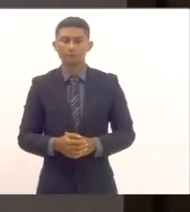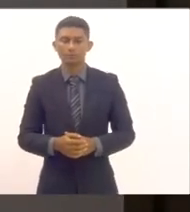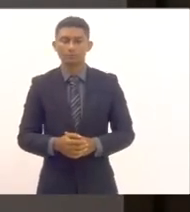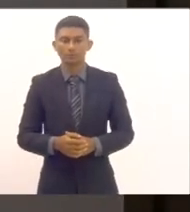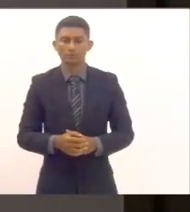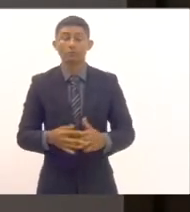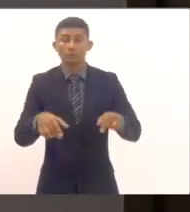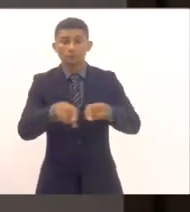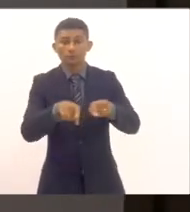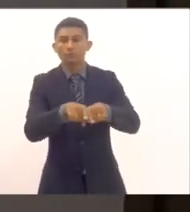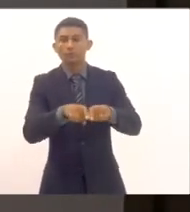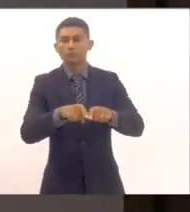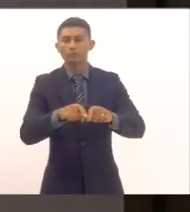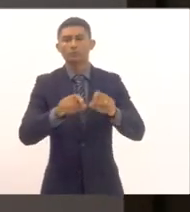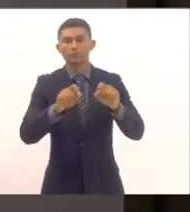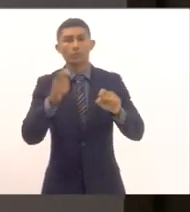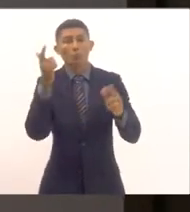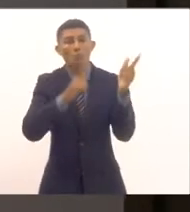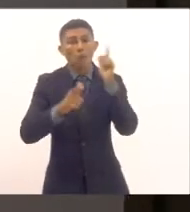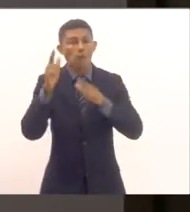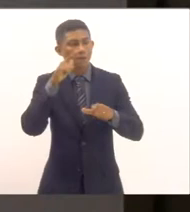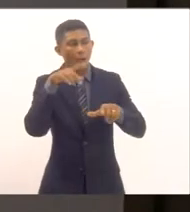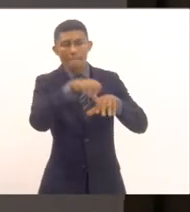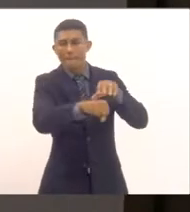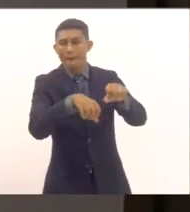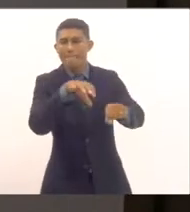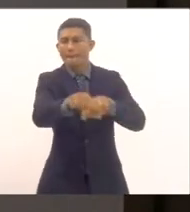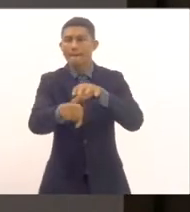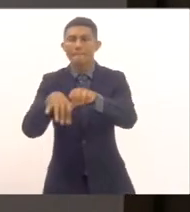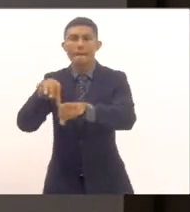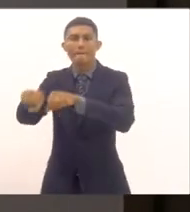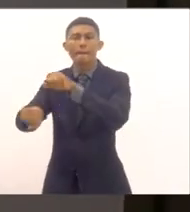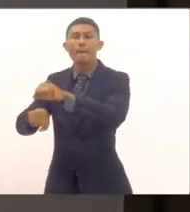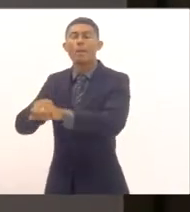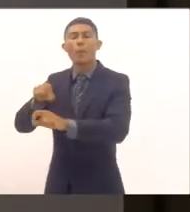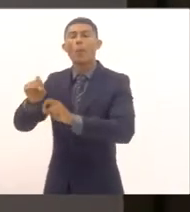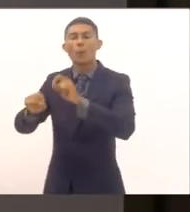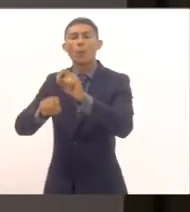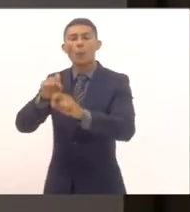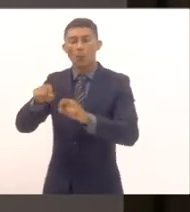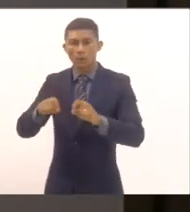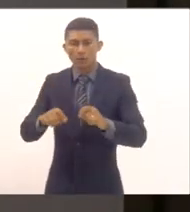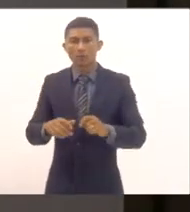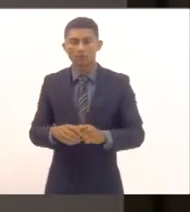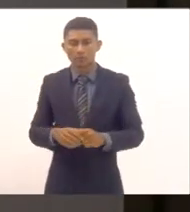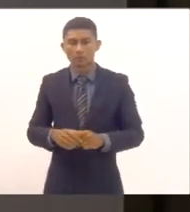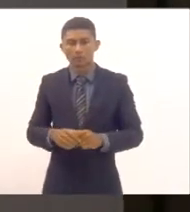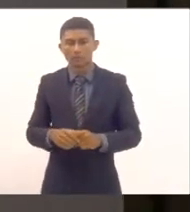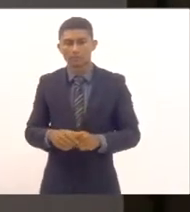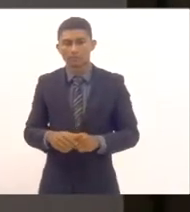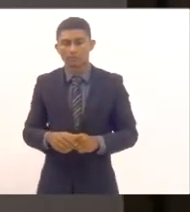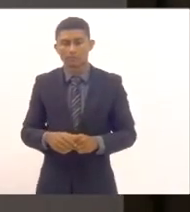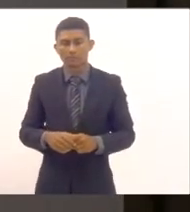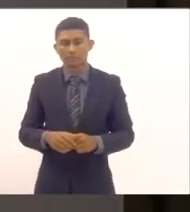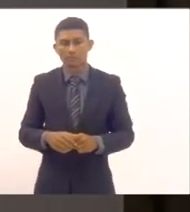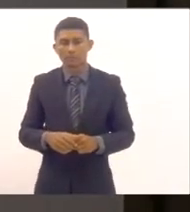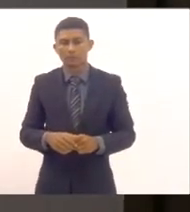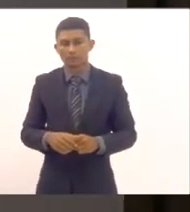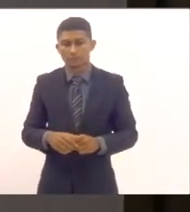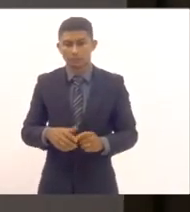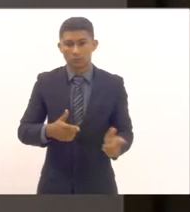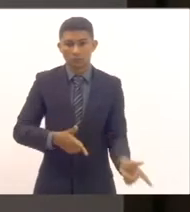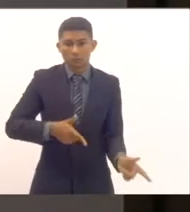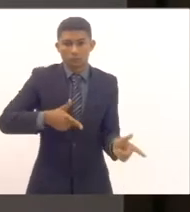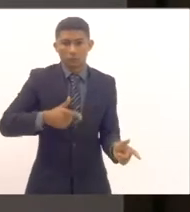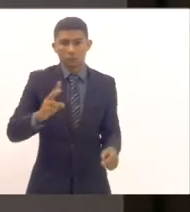e foram apreendidos pela pela SPM nessas operações tão somente nessas operações dois